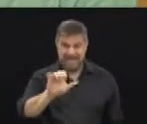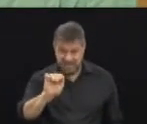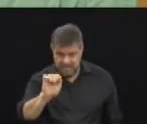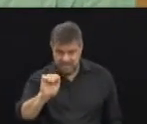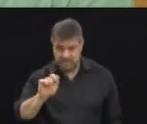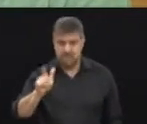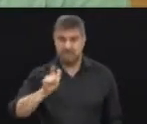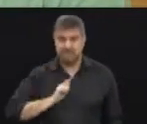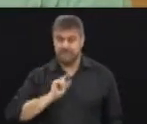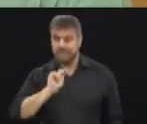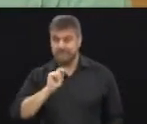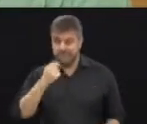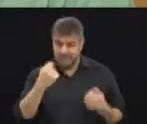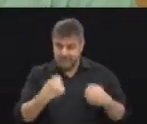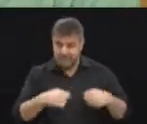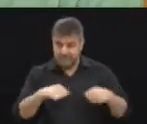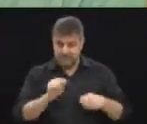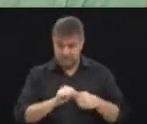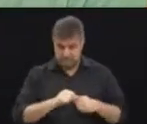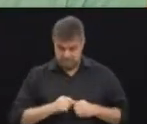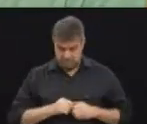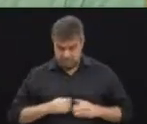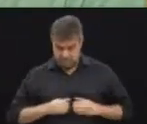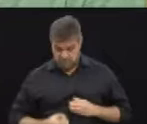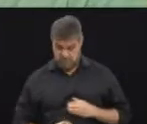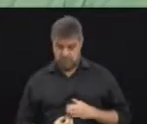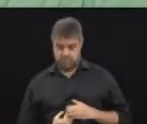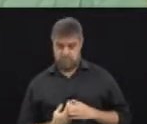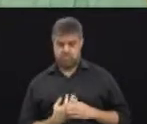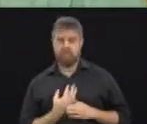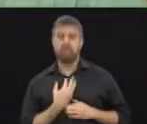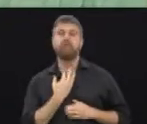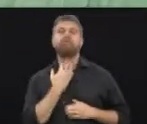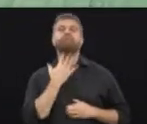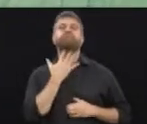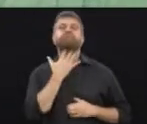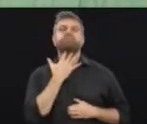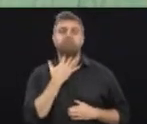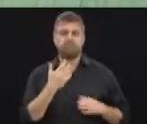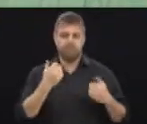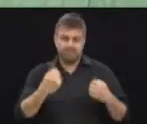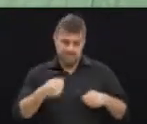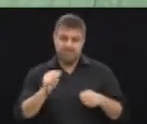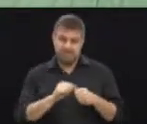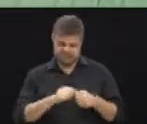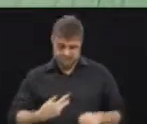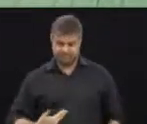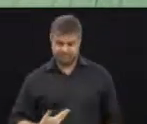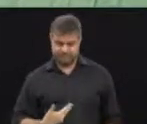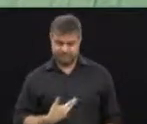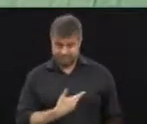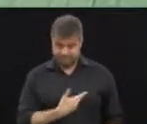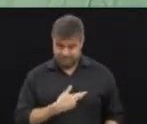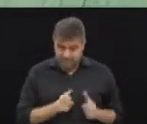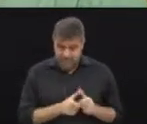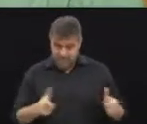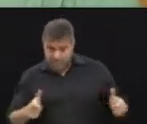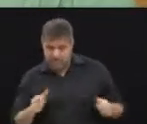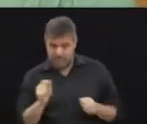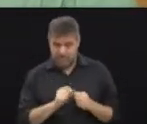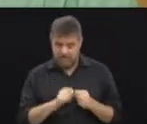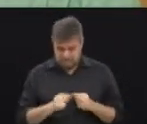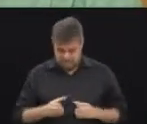hiato, existe uma tendência maior para ter refluxo. Então, em alguns casos, o tratamento é cirúrgico, onde você